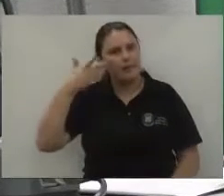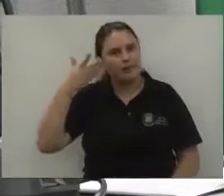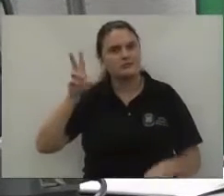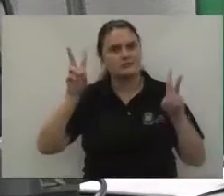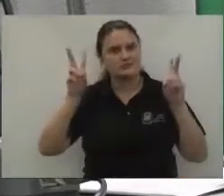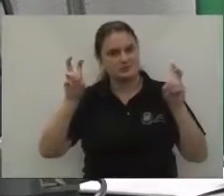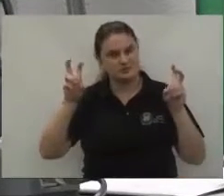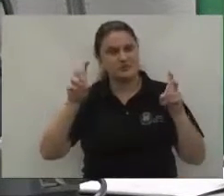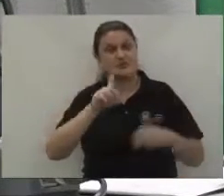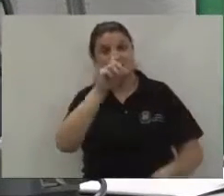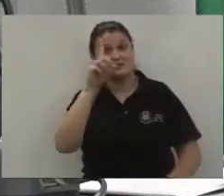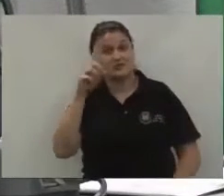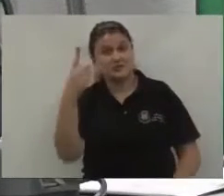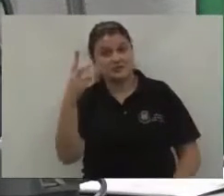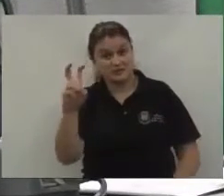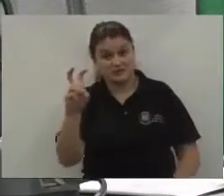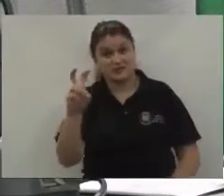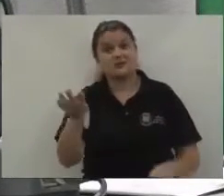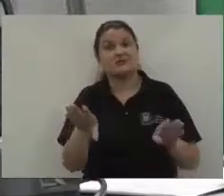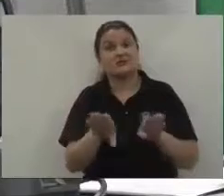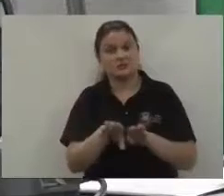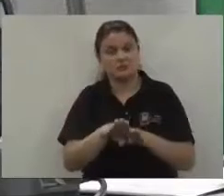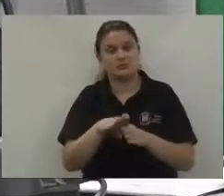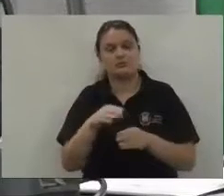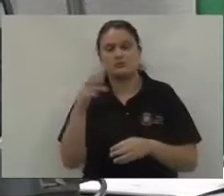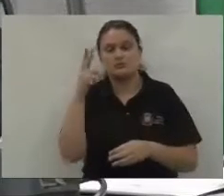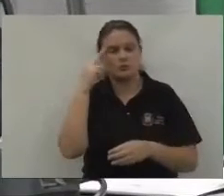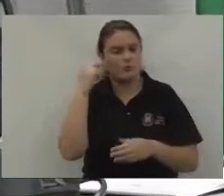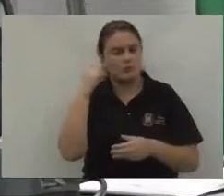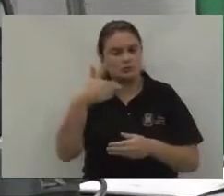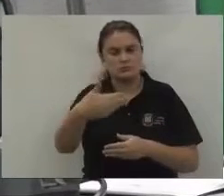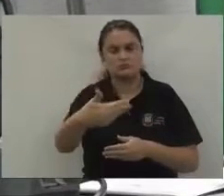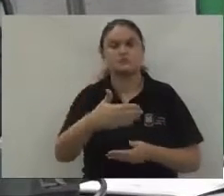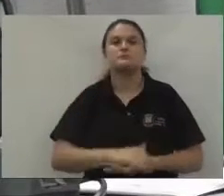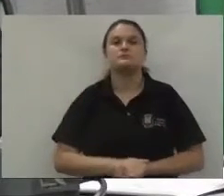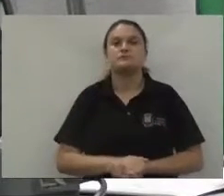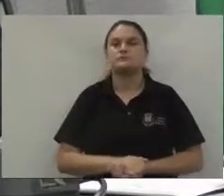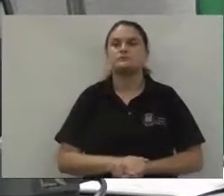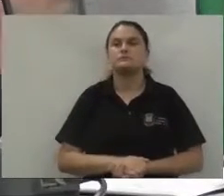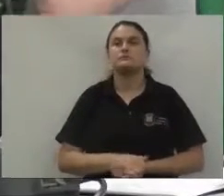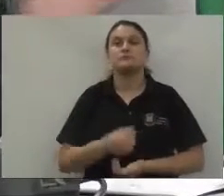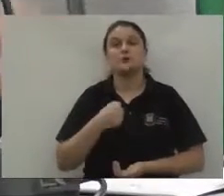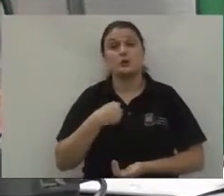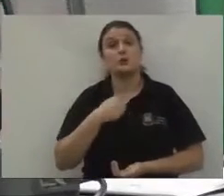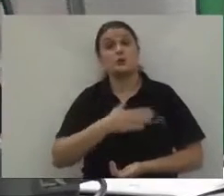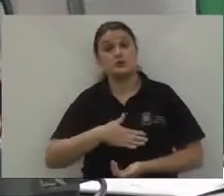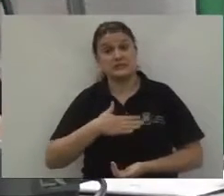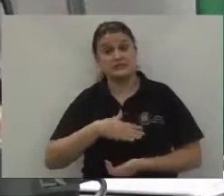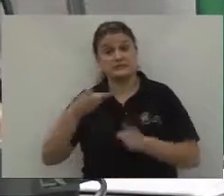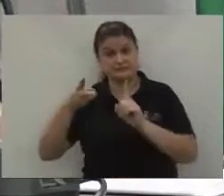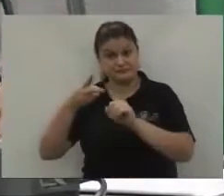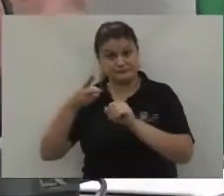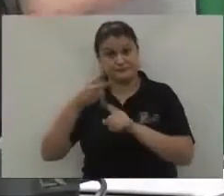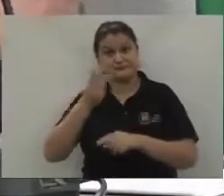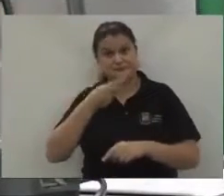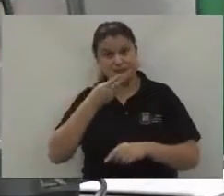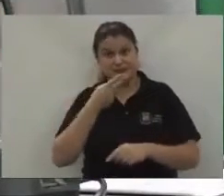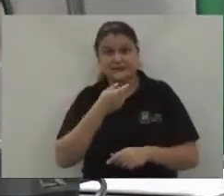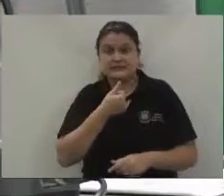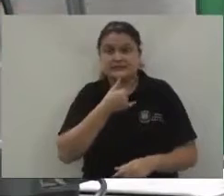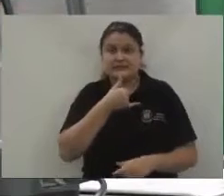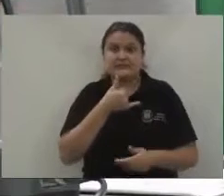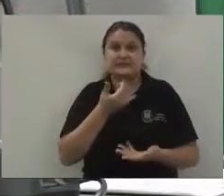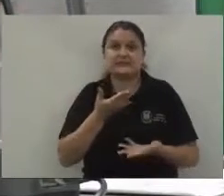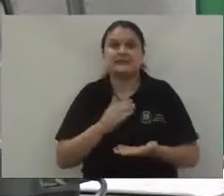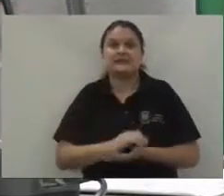tema, e no dia 15, na continuidade aí da conferência. Gostaria também de falar a respeito de uma pena que o